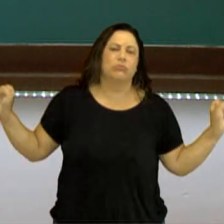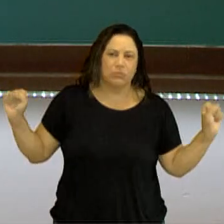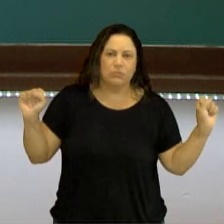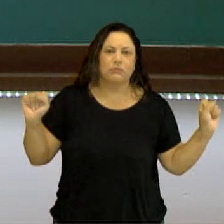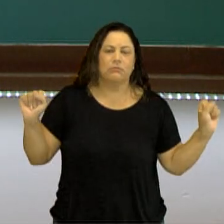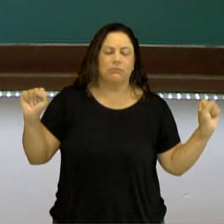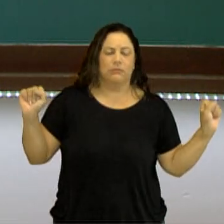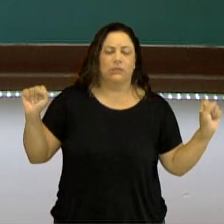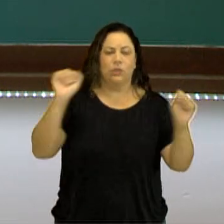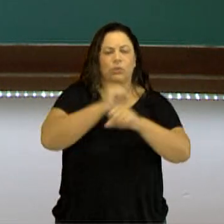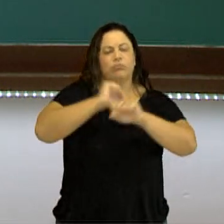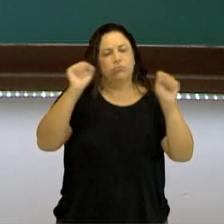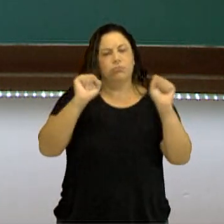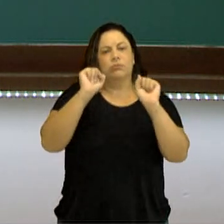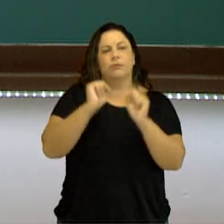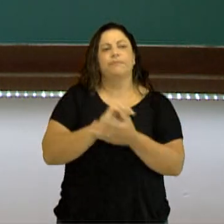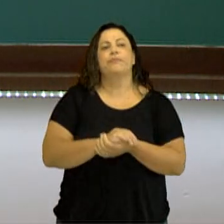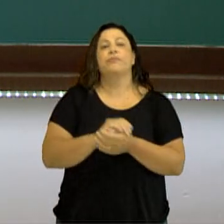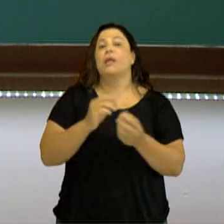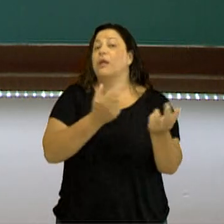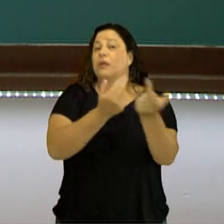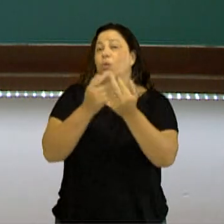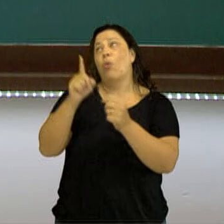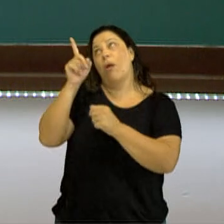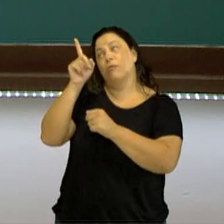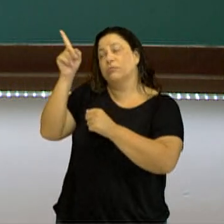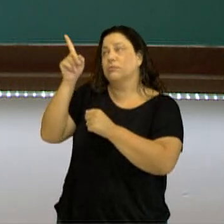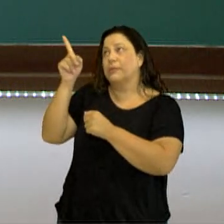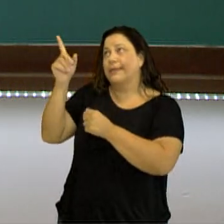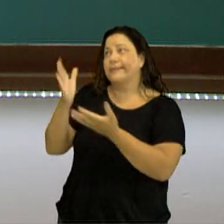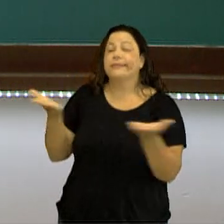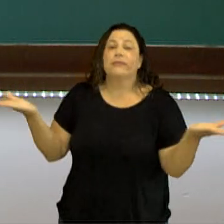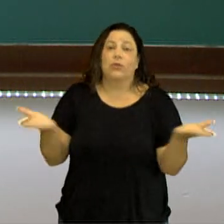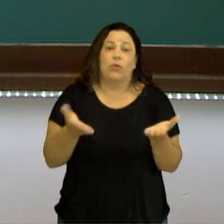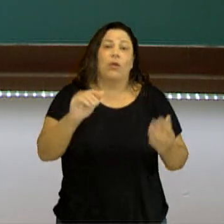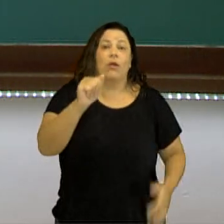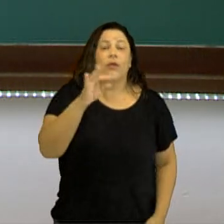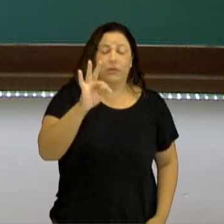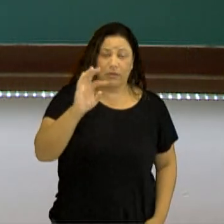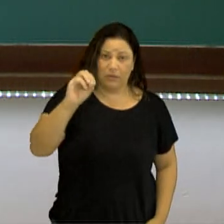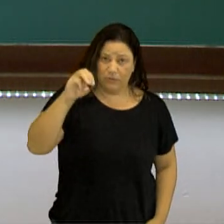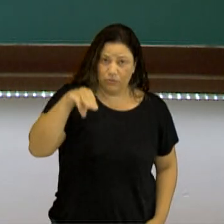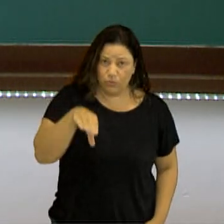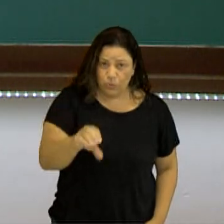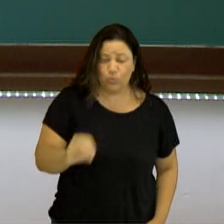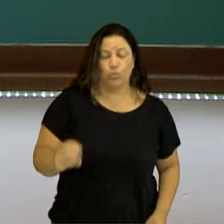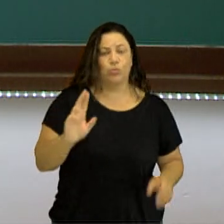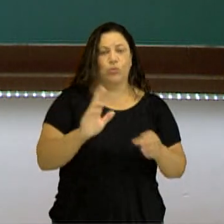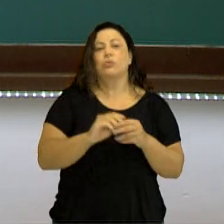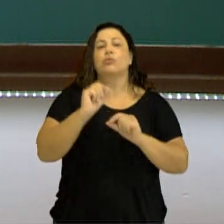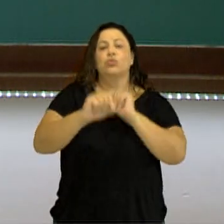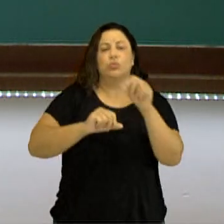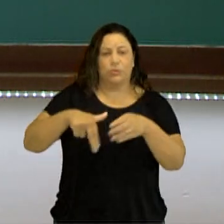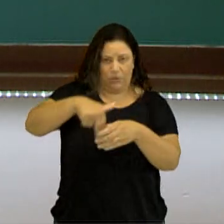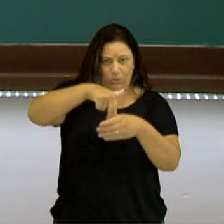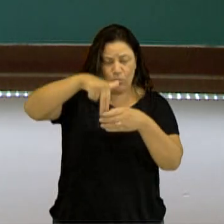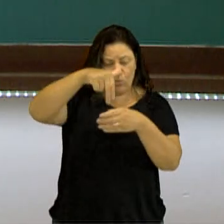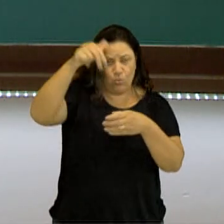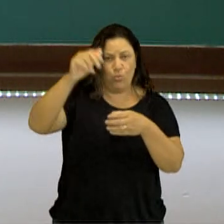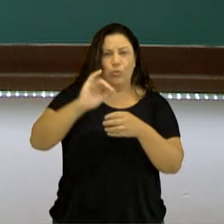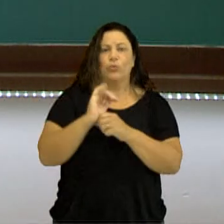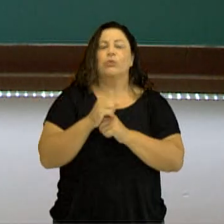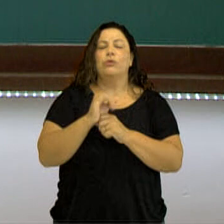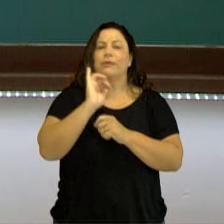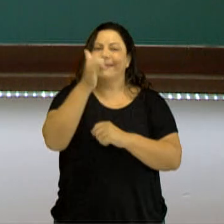bombas como essa? Pois bem, nós vamos falar sobre átomo. Nós vamos falar sobre núcleo e sobre energia nos átomos. É essa relação